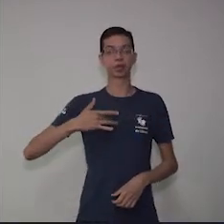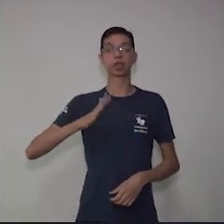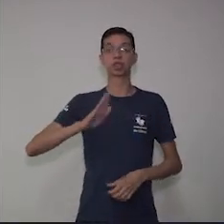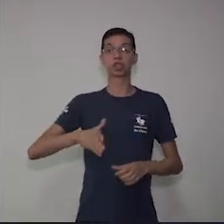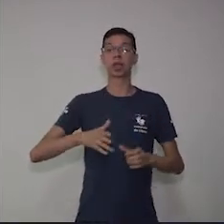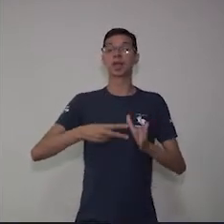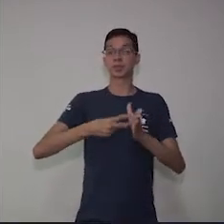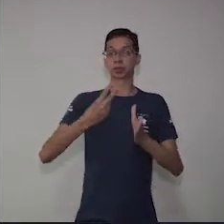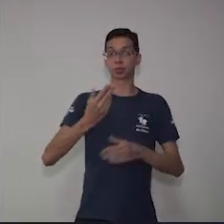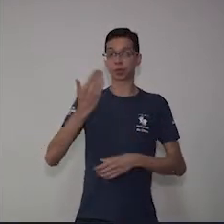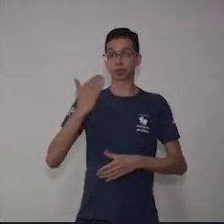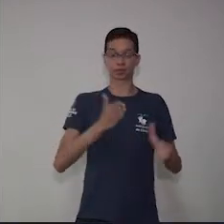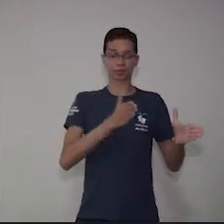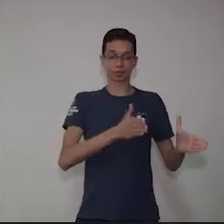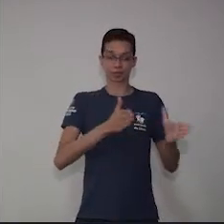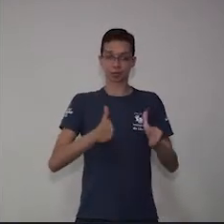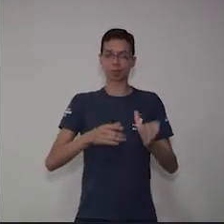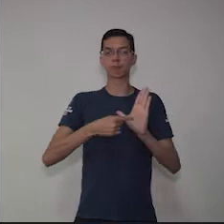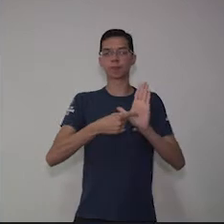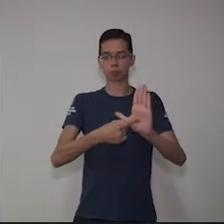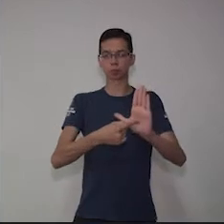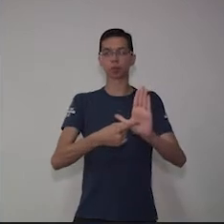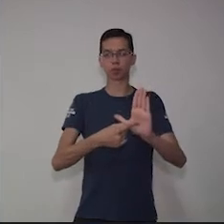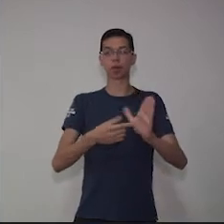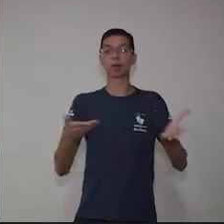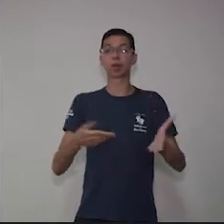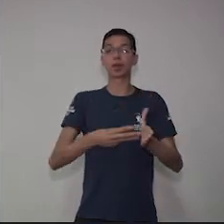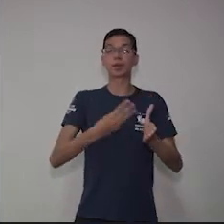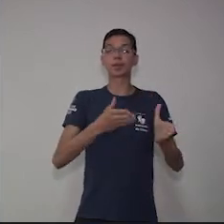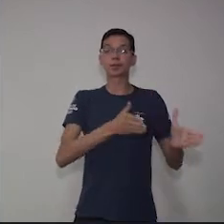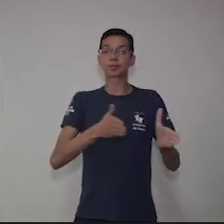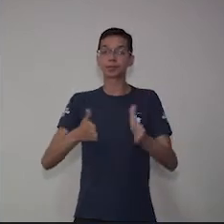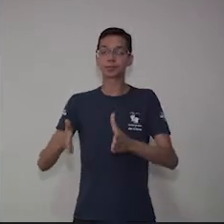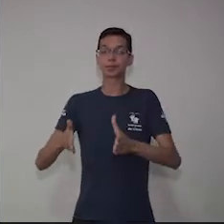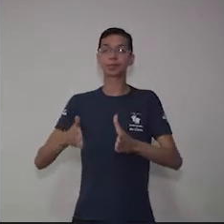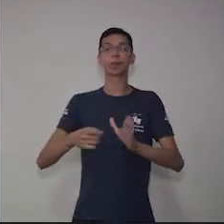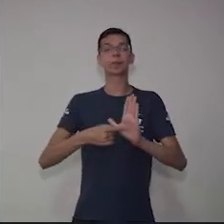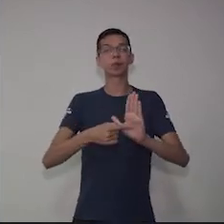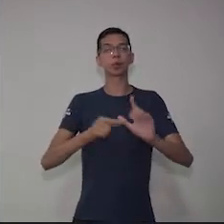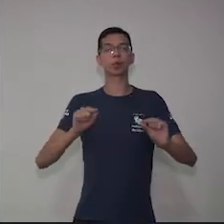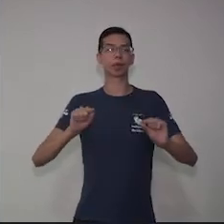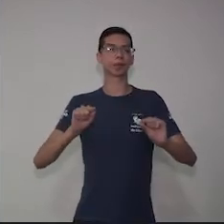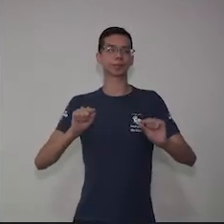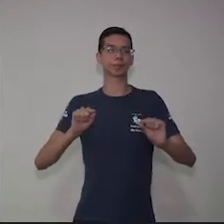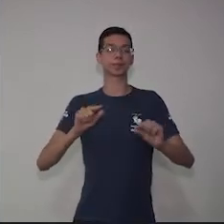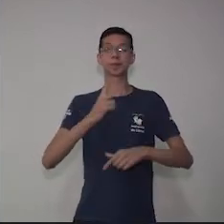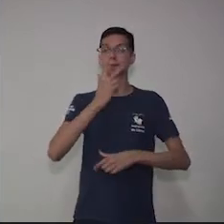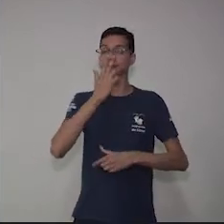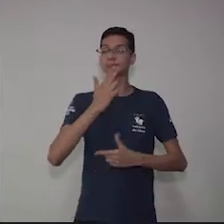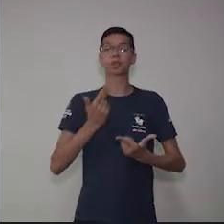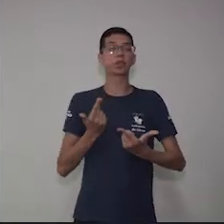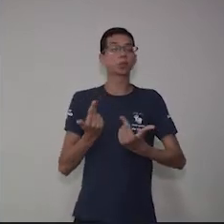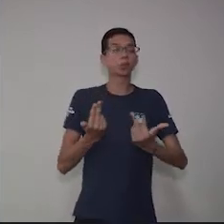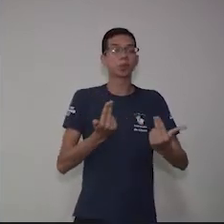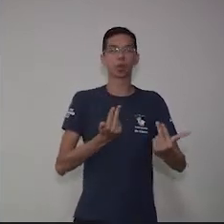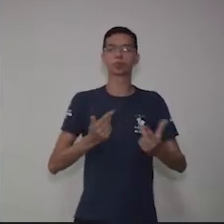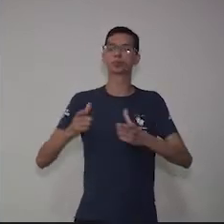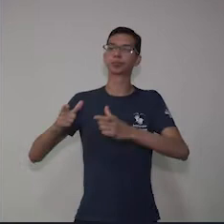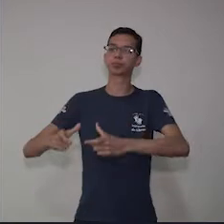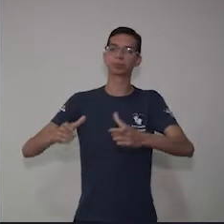na segunda fase anteriormente, uma disseminação semelhante, igual em todas as regiões